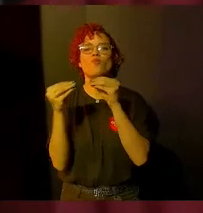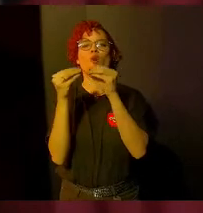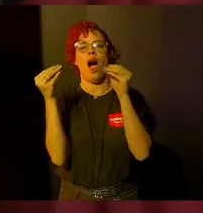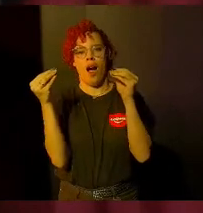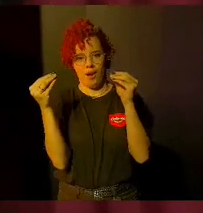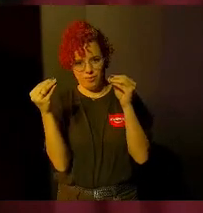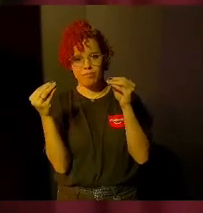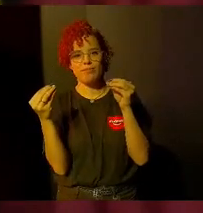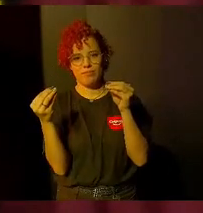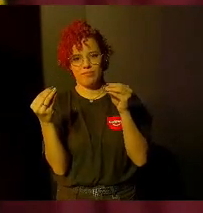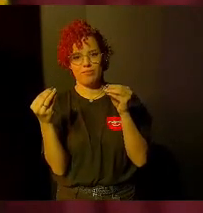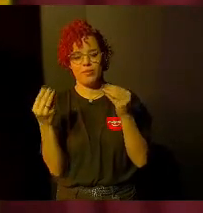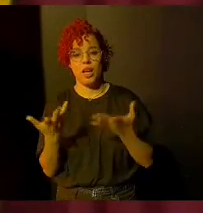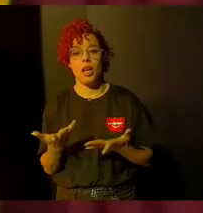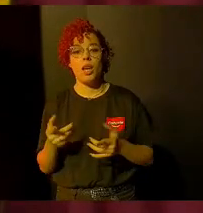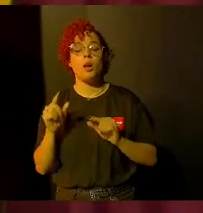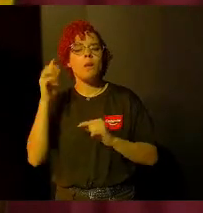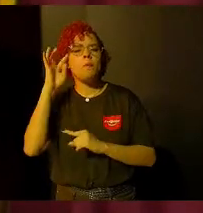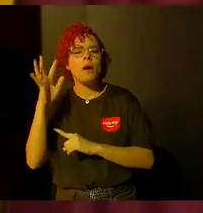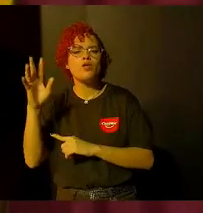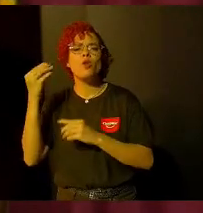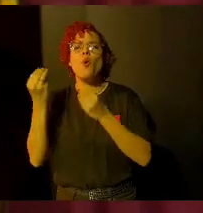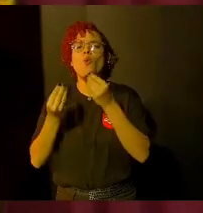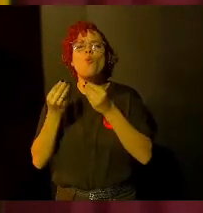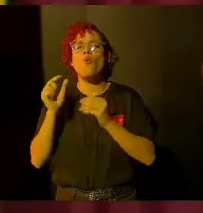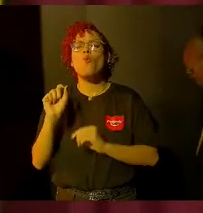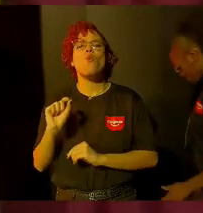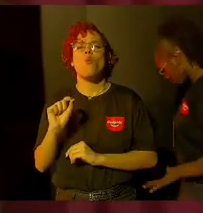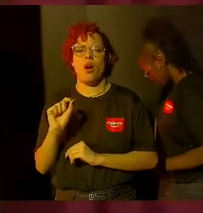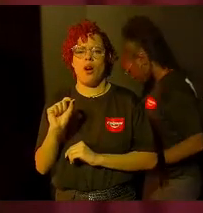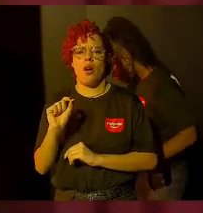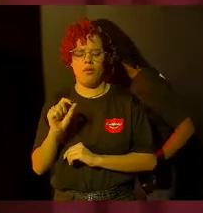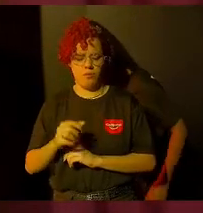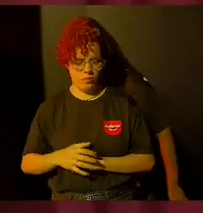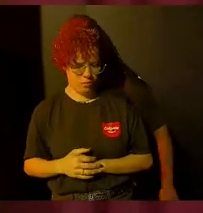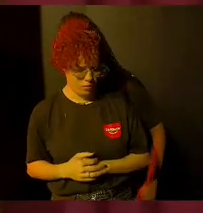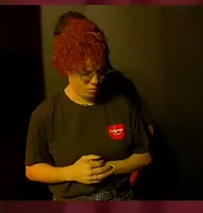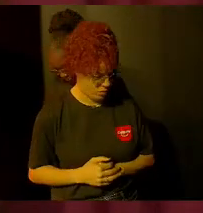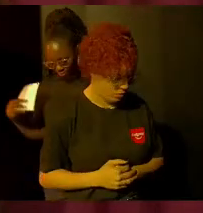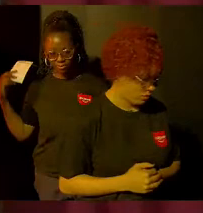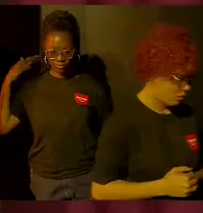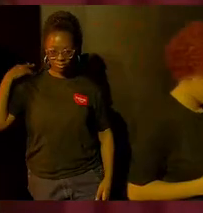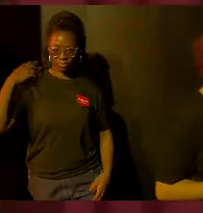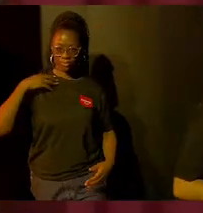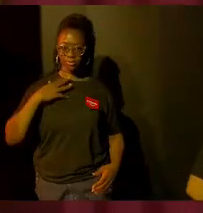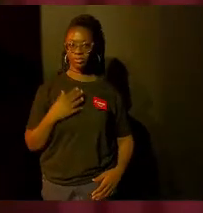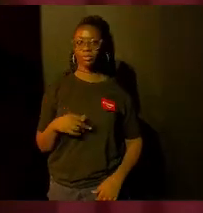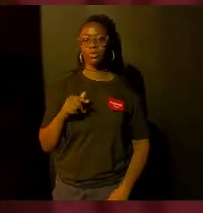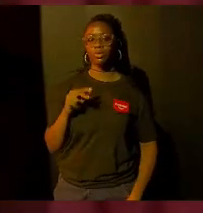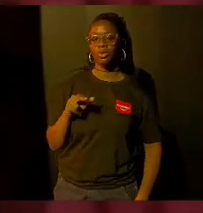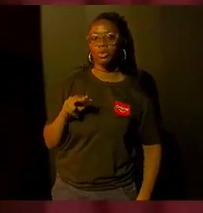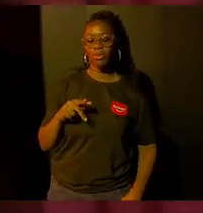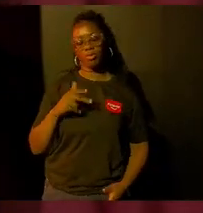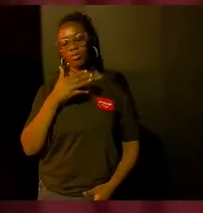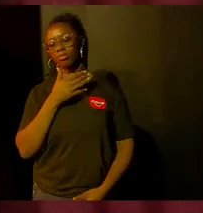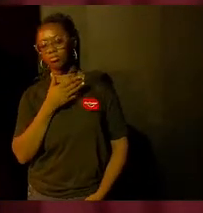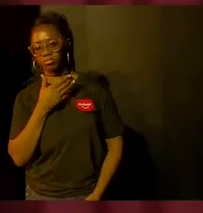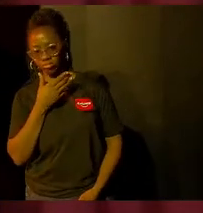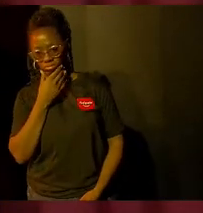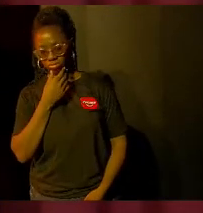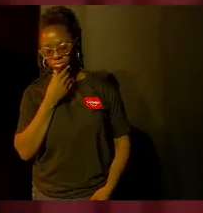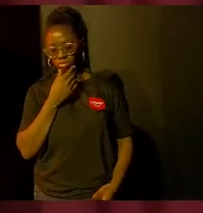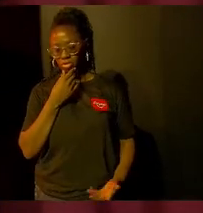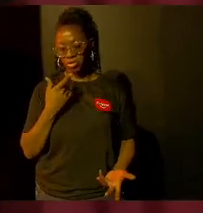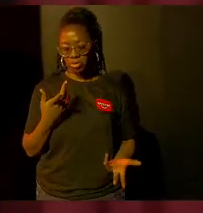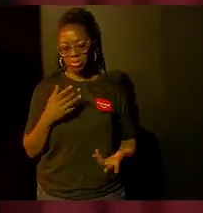imagina o que que era naquela época o irmão e o irmão dele era héterossexual casou teve filho mas foi